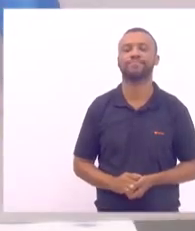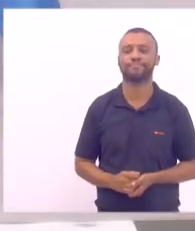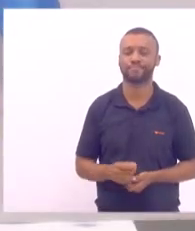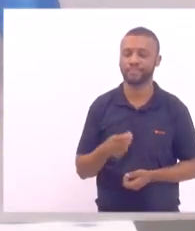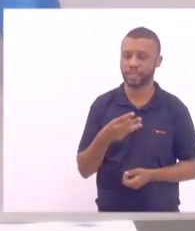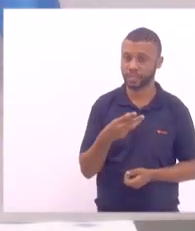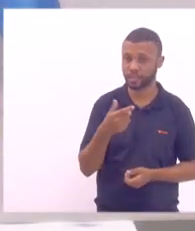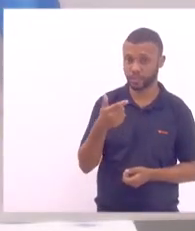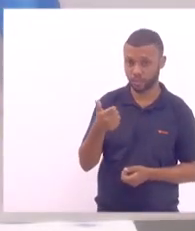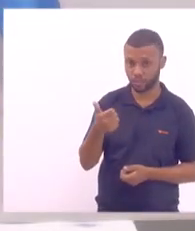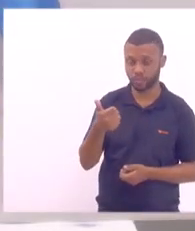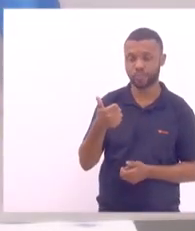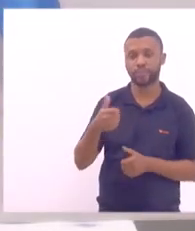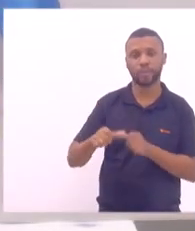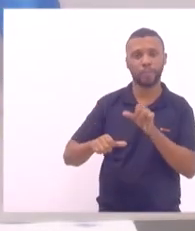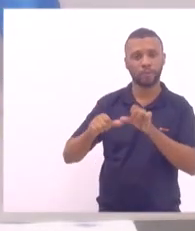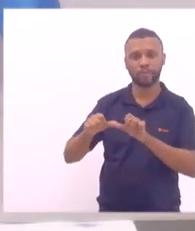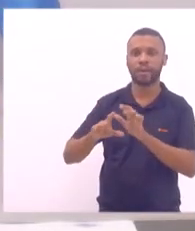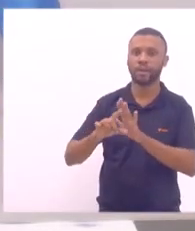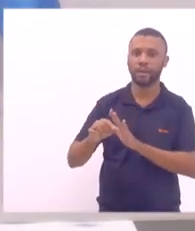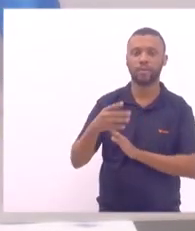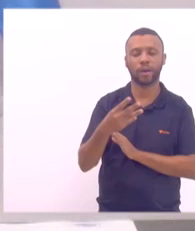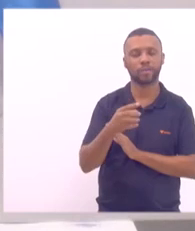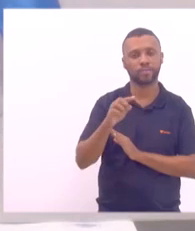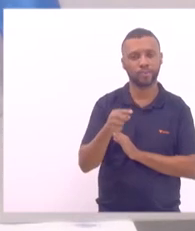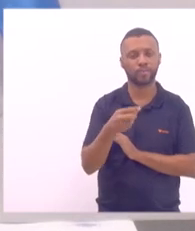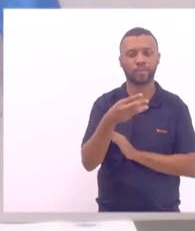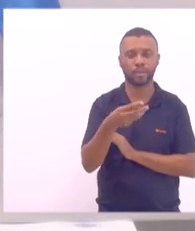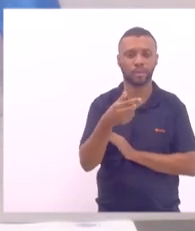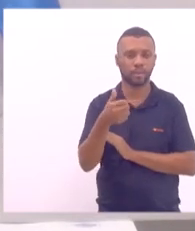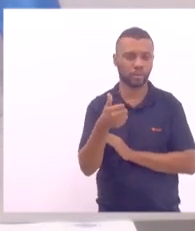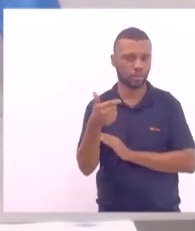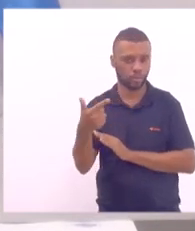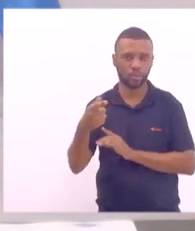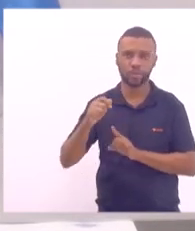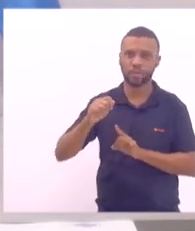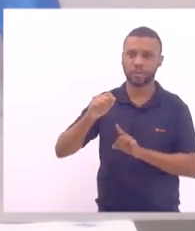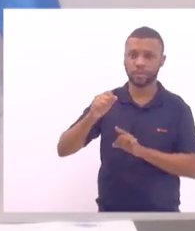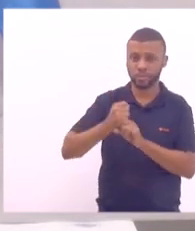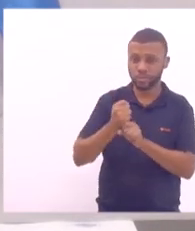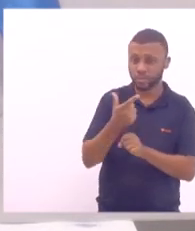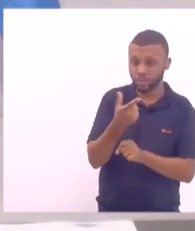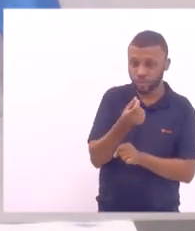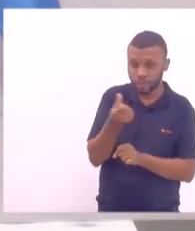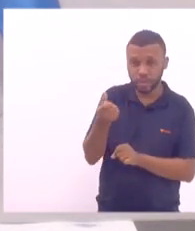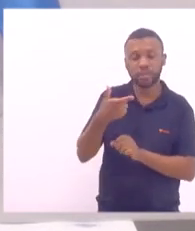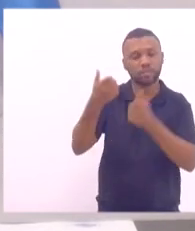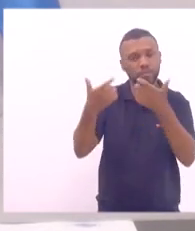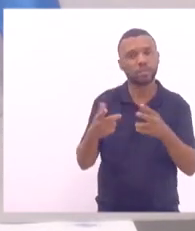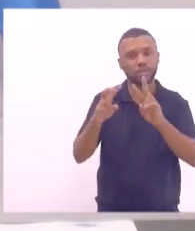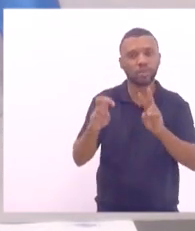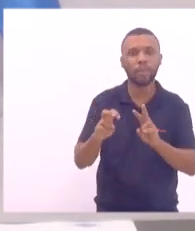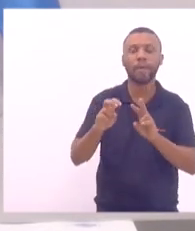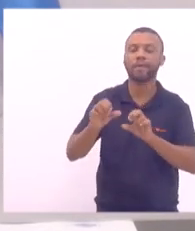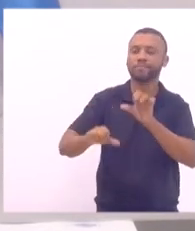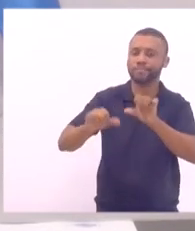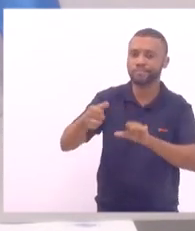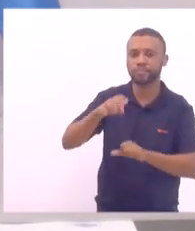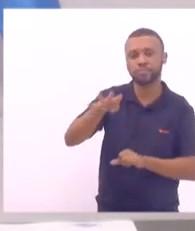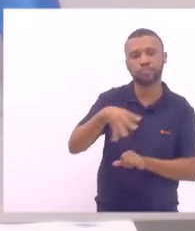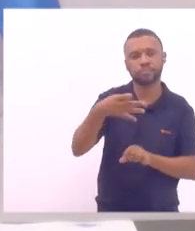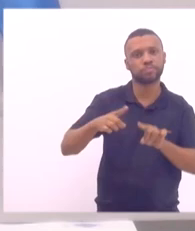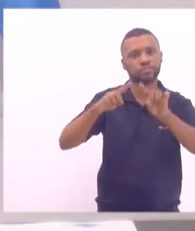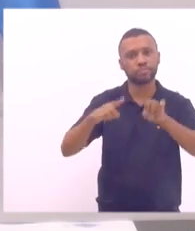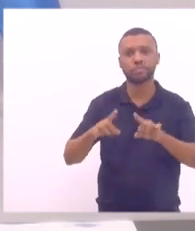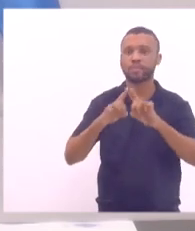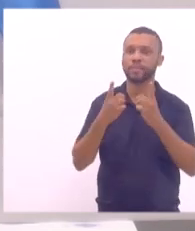31º. Modifica a Lei 4.802, de 29 de junho de 2006, que dispõe sobre a reestruturação do quadro de pessoal do Departamento Geral